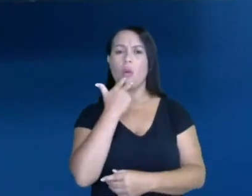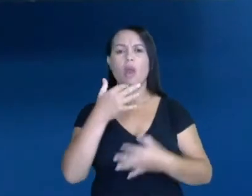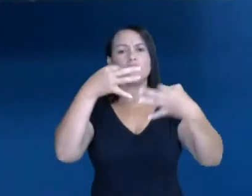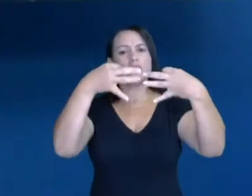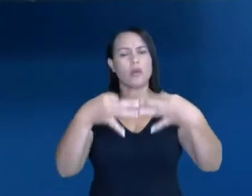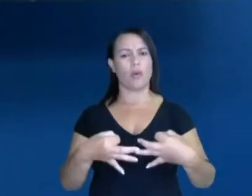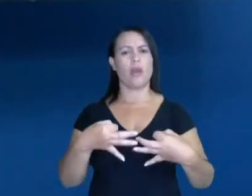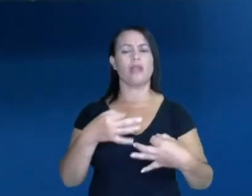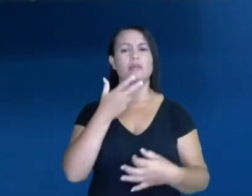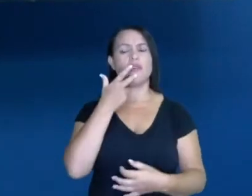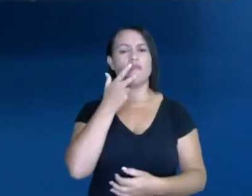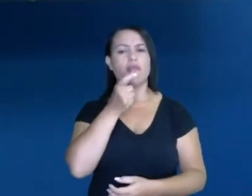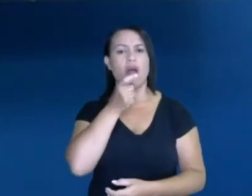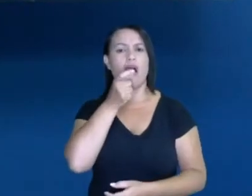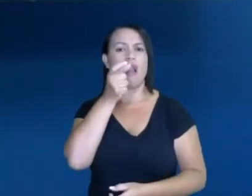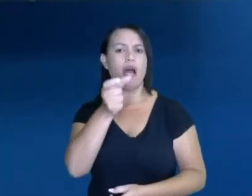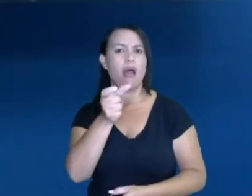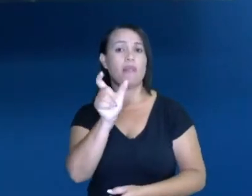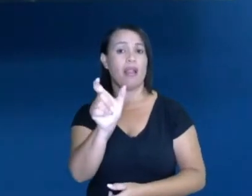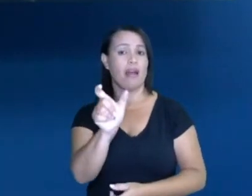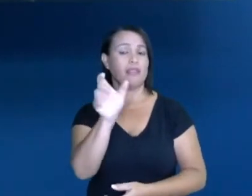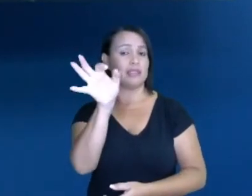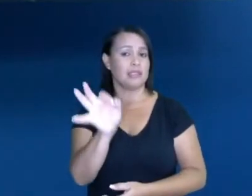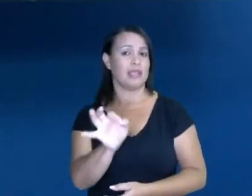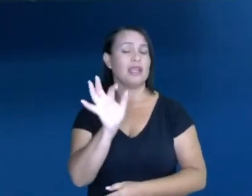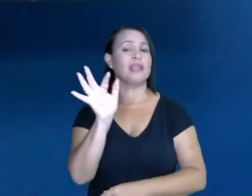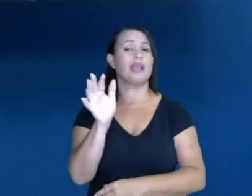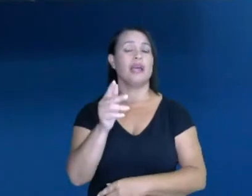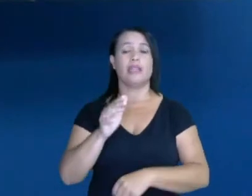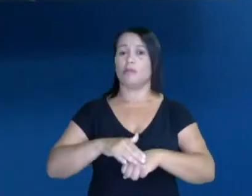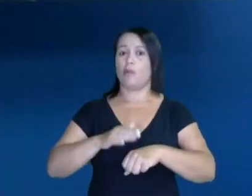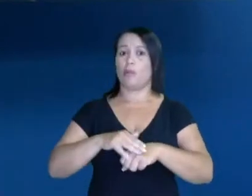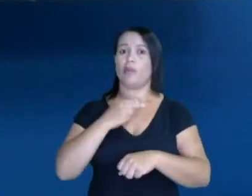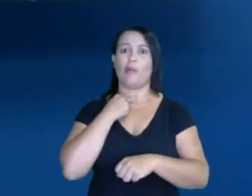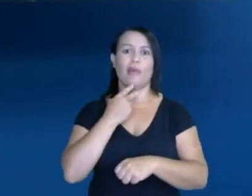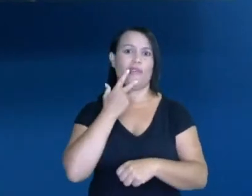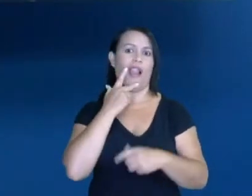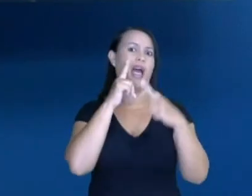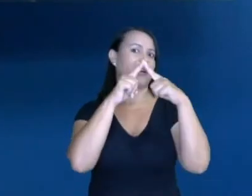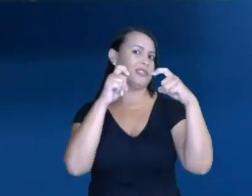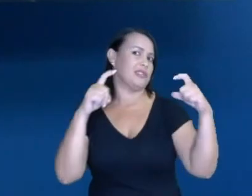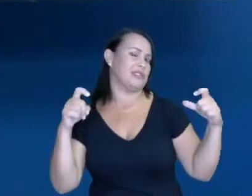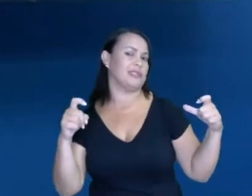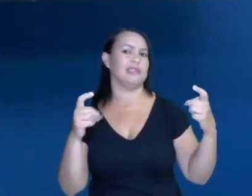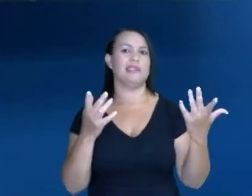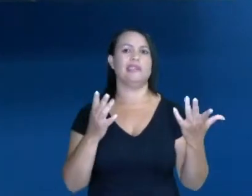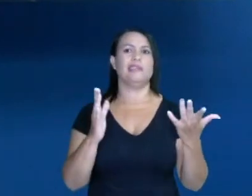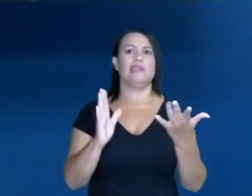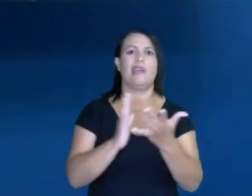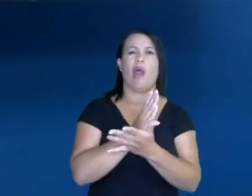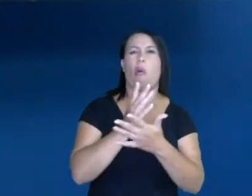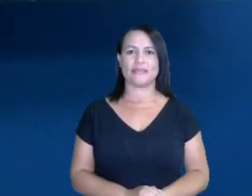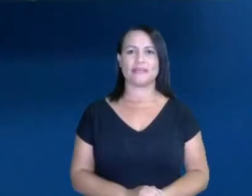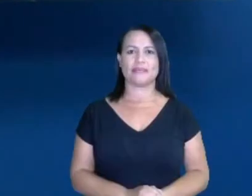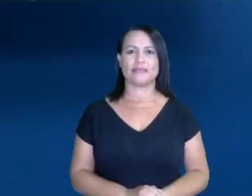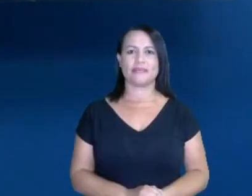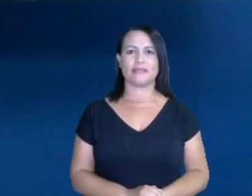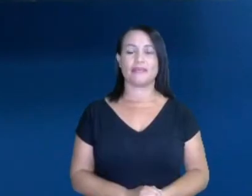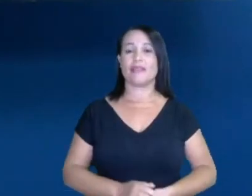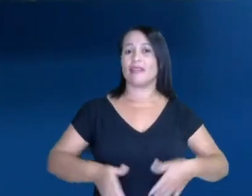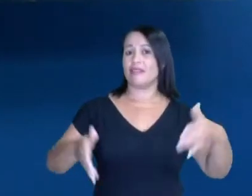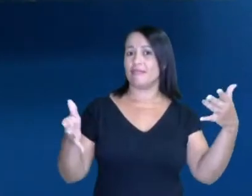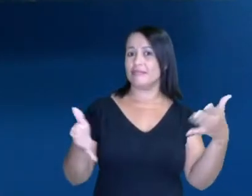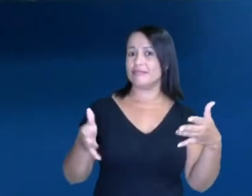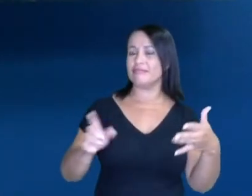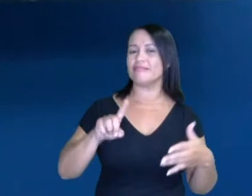pronúncia correta das palavras. Ou seja, nesse momento eu não vou poder utilizar gírias, expressões populares. Agora nós